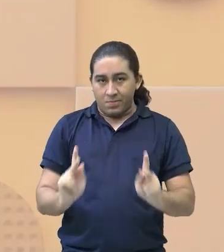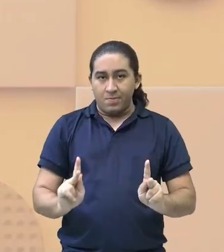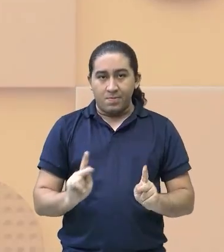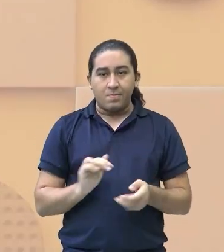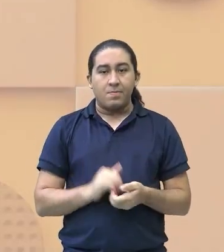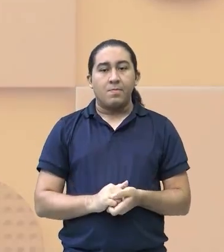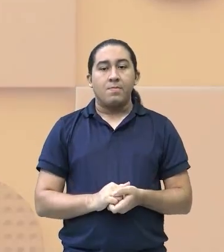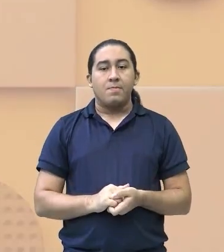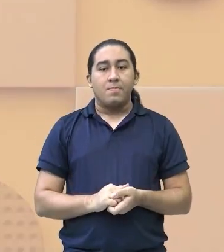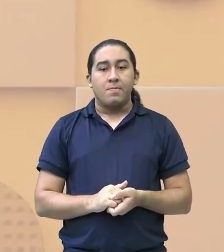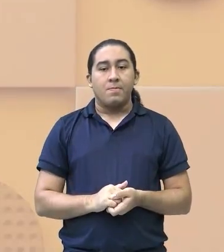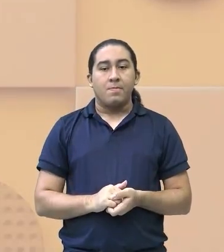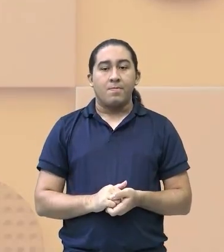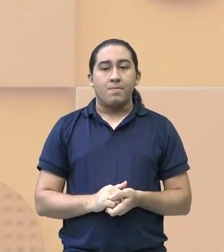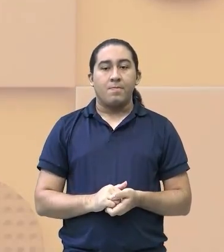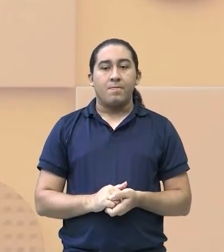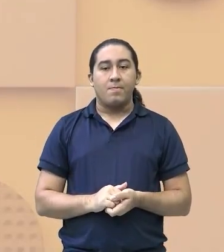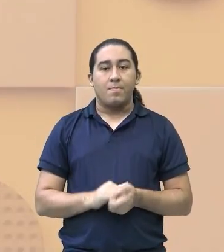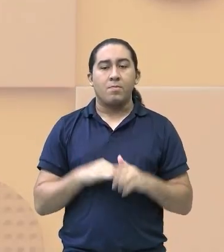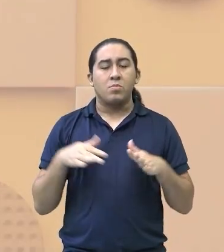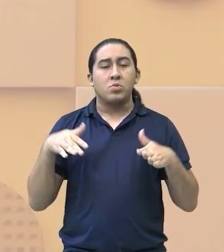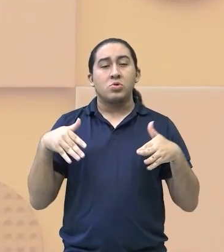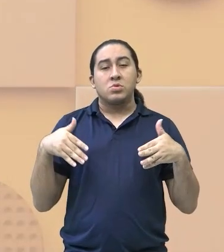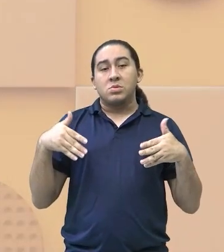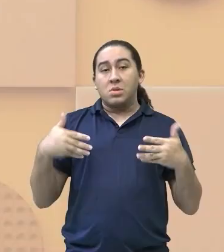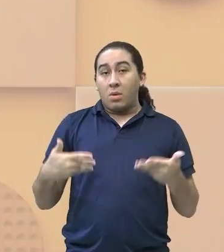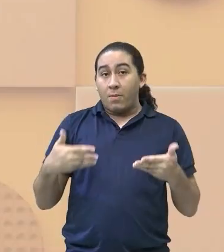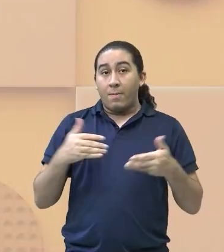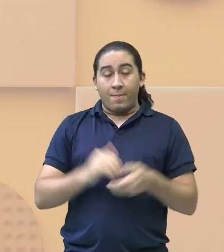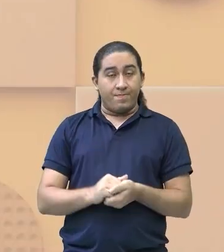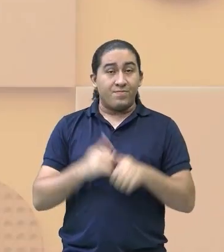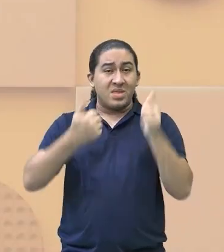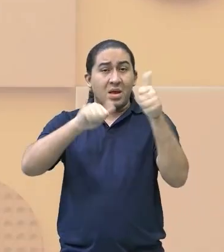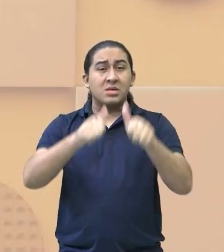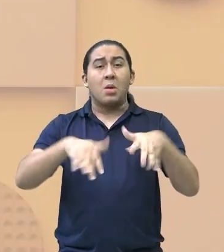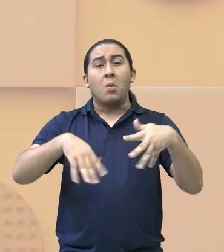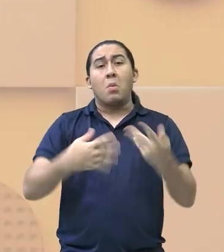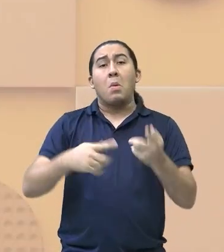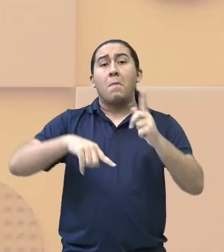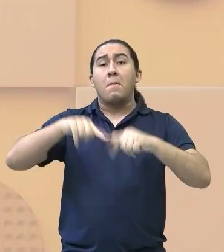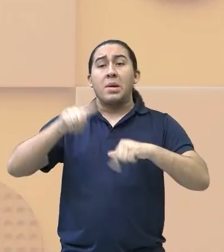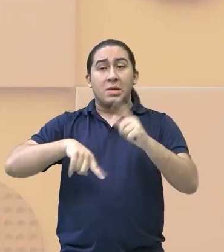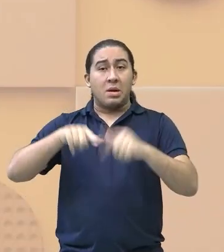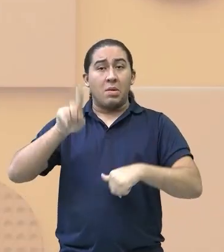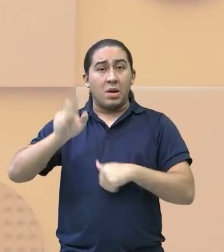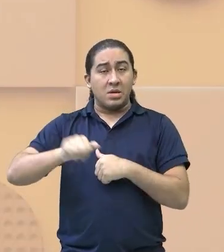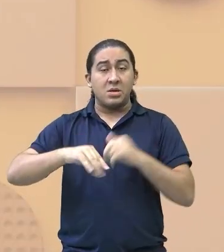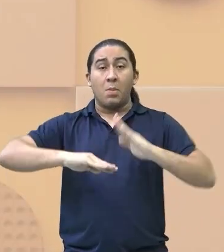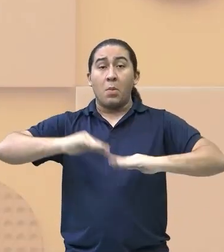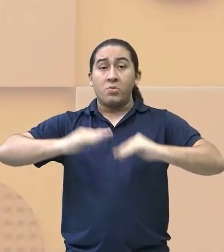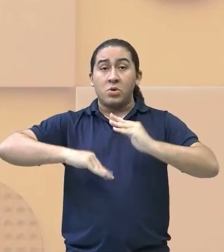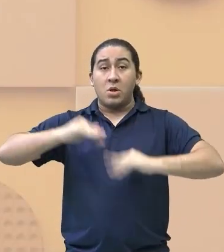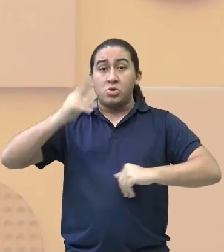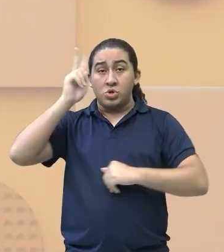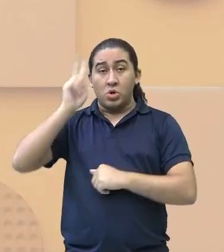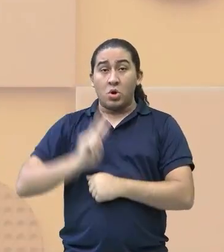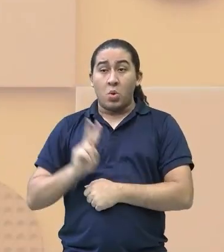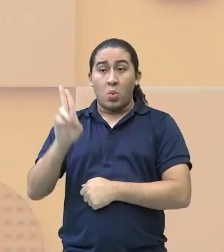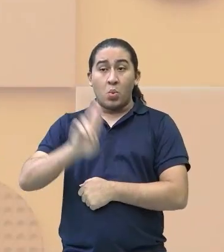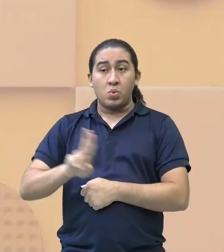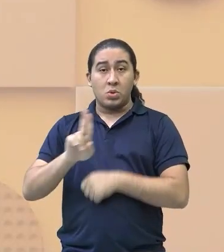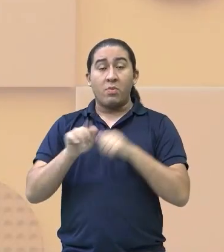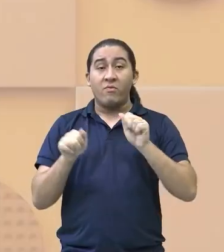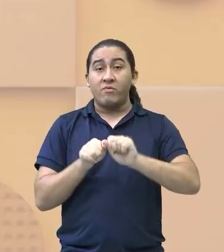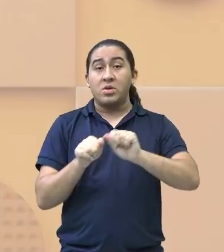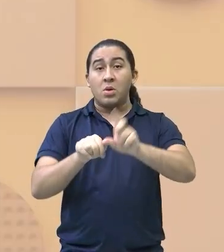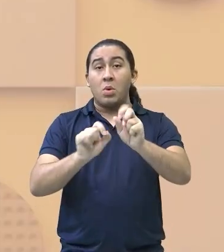Então, olha só, vamos ver quais, então, serão os materiais que esses historiadores, eles se utilizam, então, para fazer